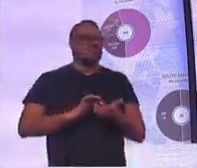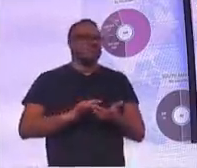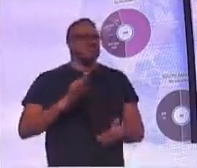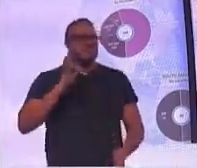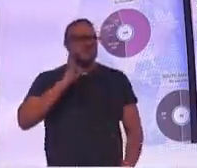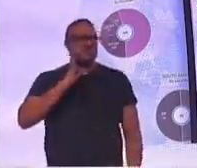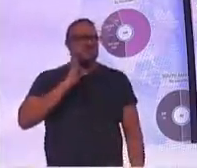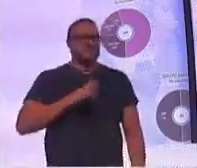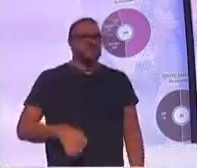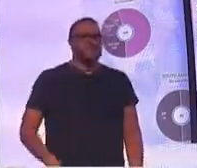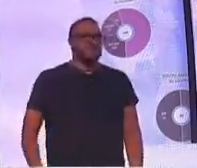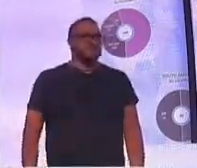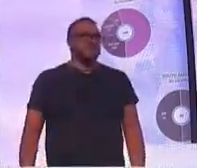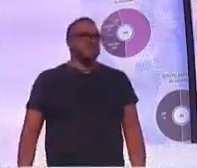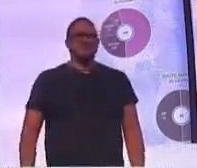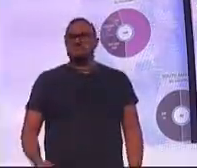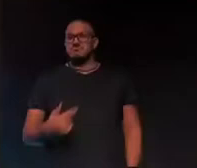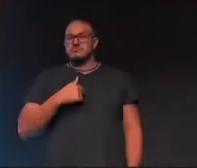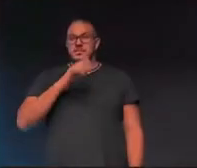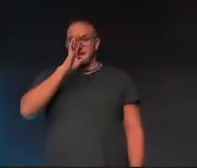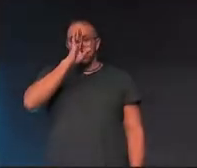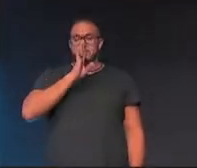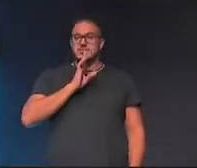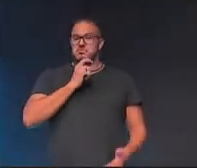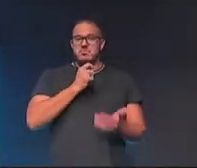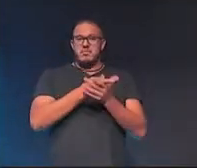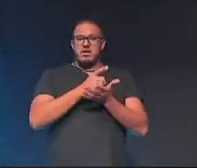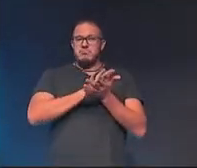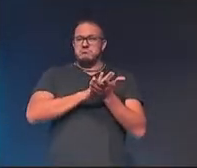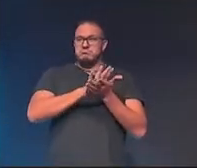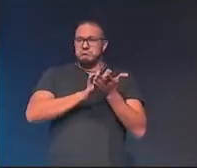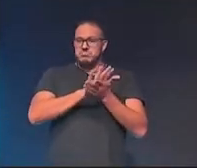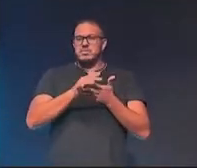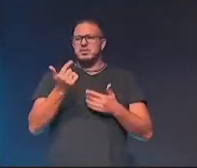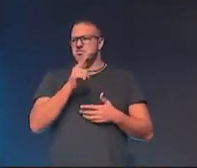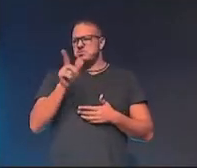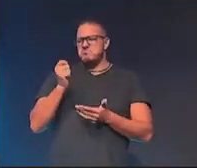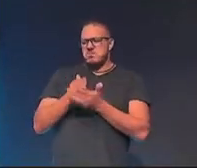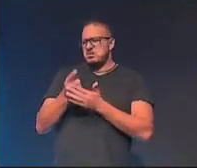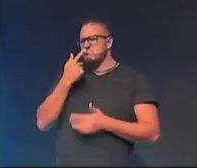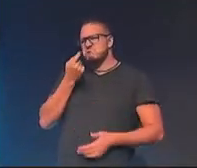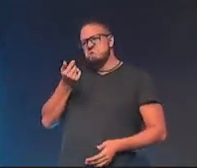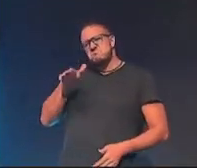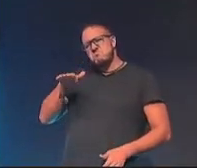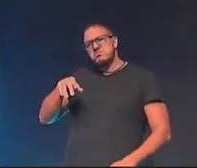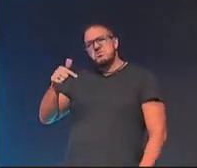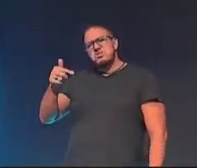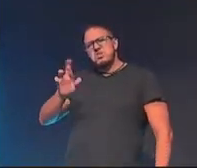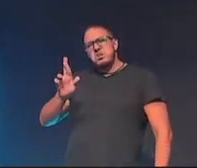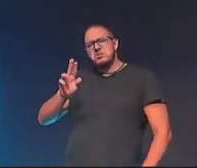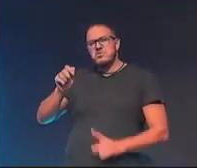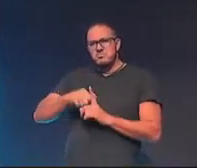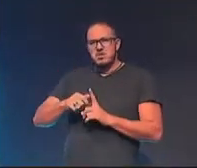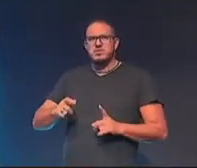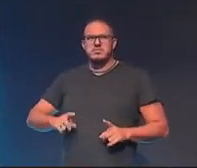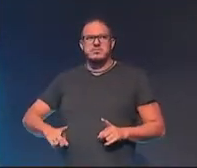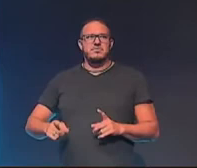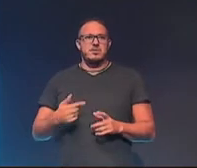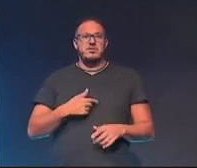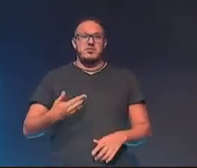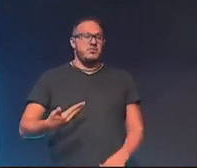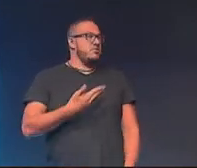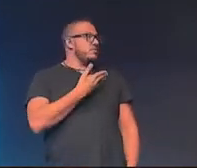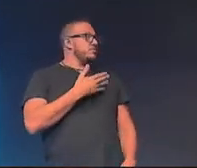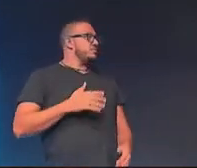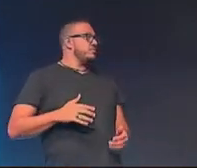conta gratuita e tem uma conta que é paga, que eu acho que é R$7 por mês, alguma coisa assim. Mas a gratuita já ajuda muito. Vou colocar no meu celular